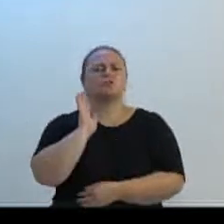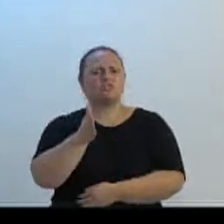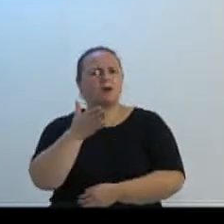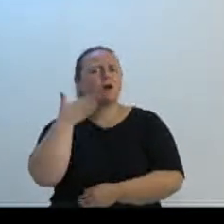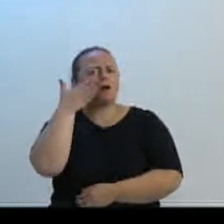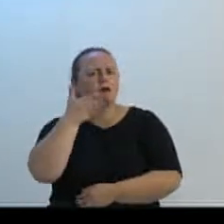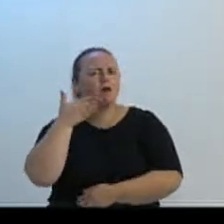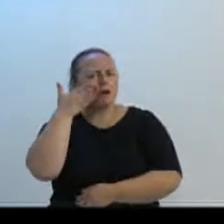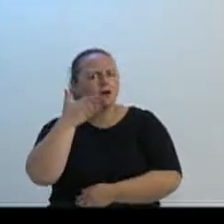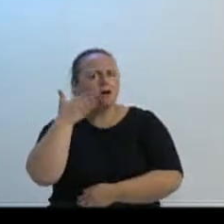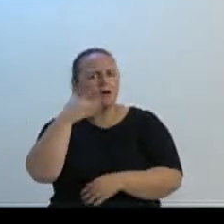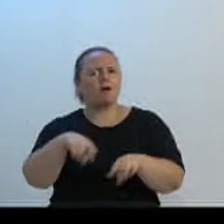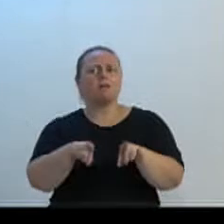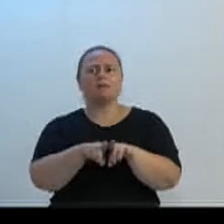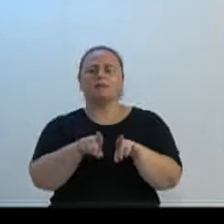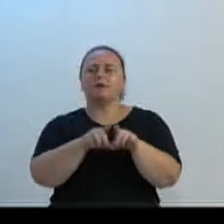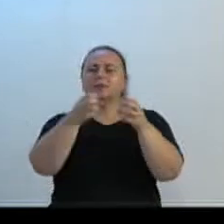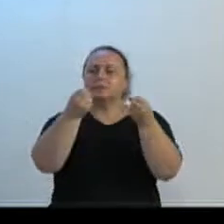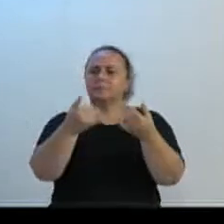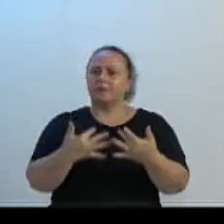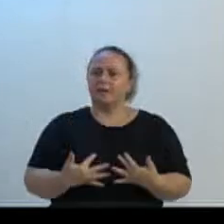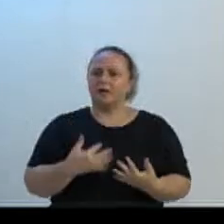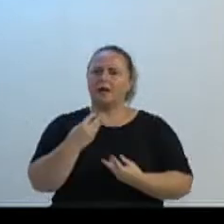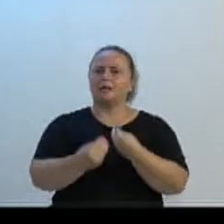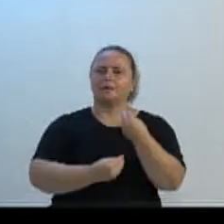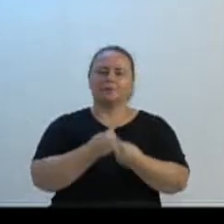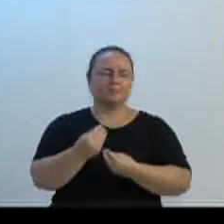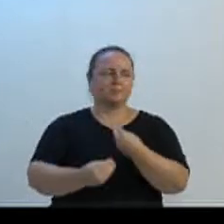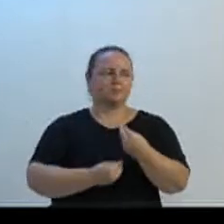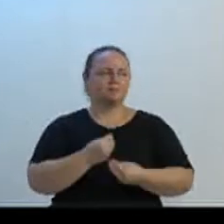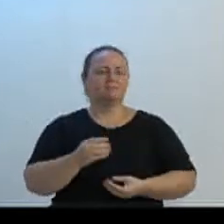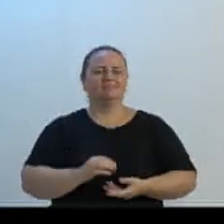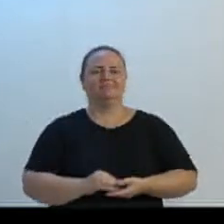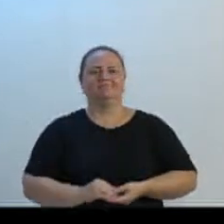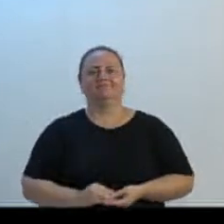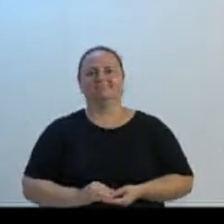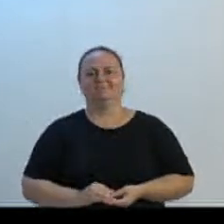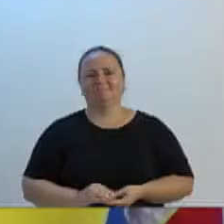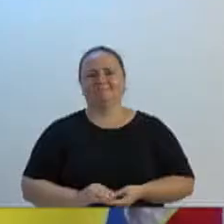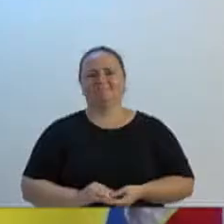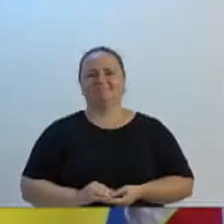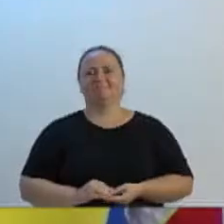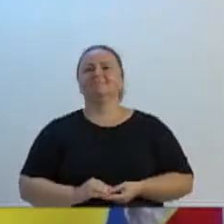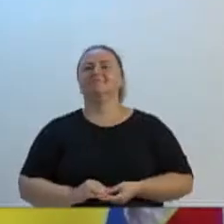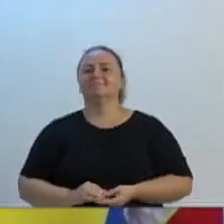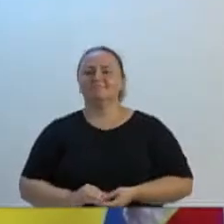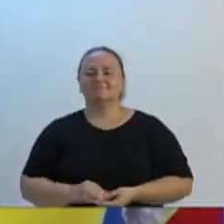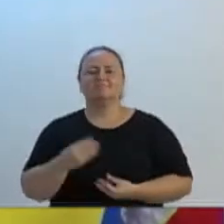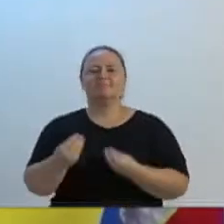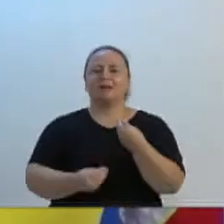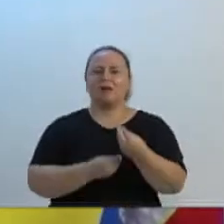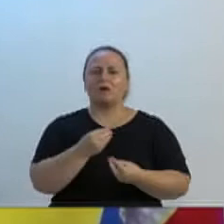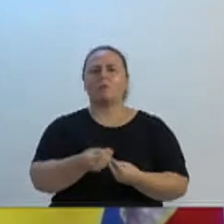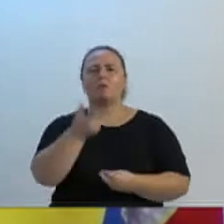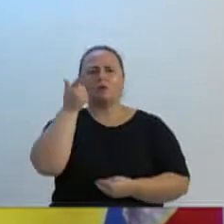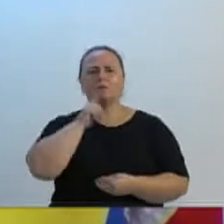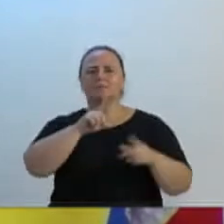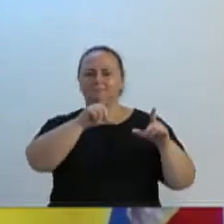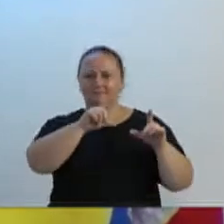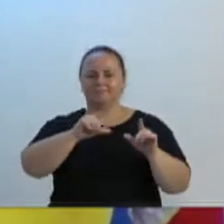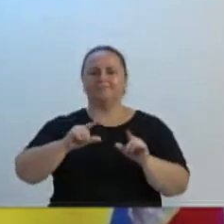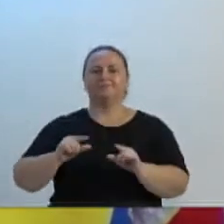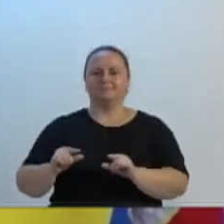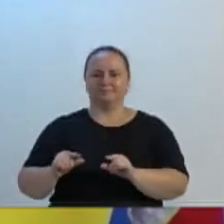falando inclusive que deveria ser feito uma preventiva porque quando se previne não se tem que remediar depois do marca-passo